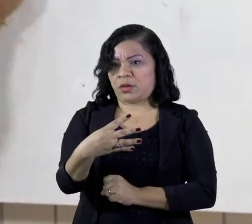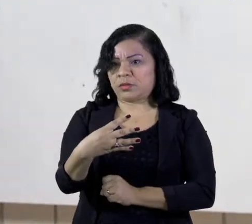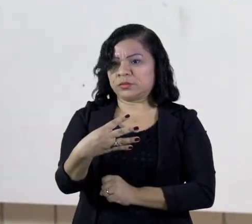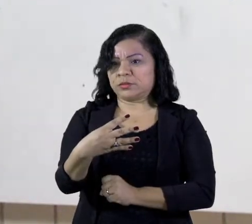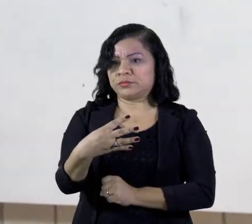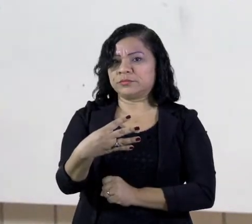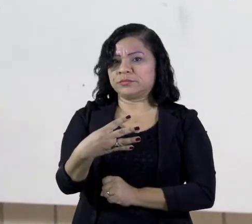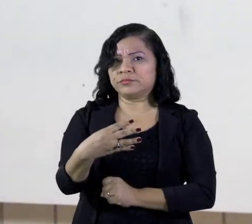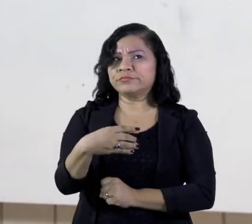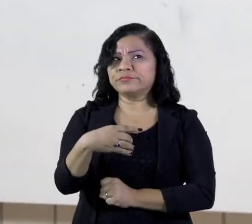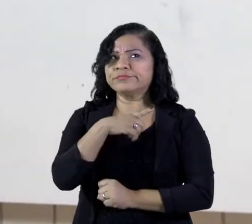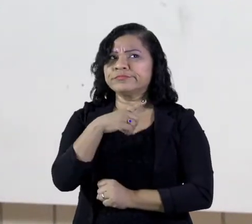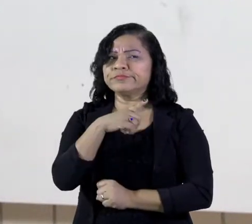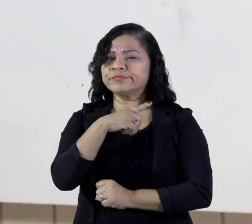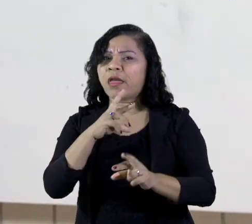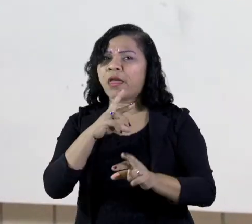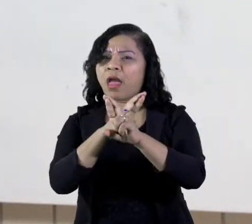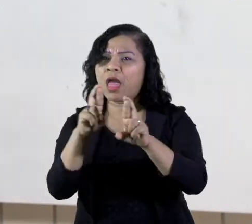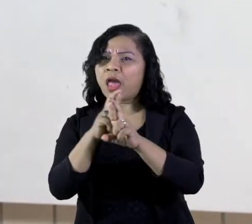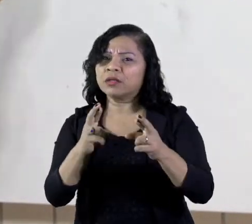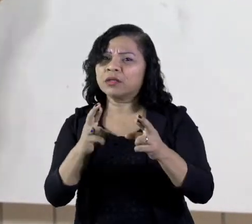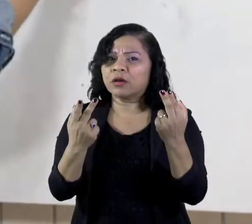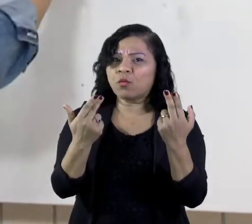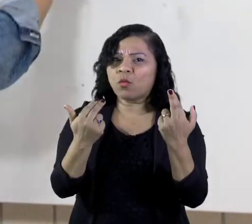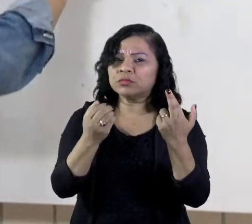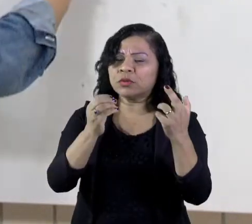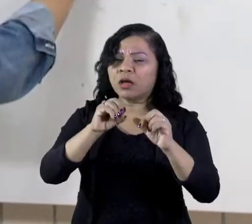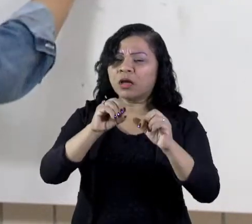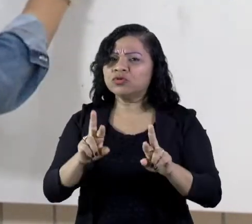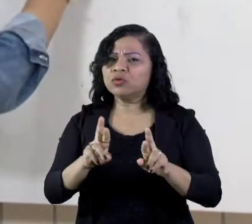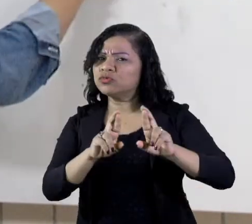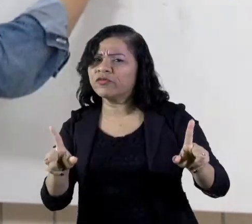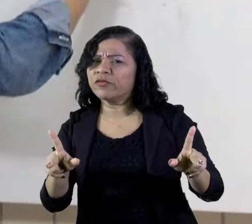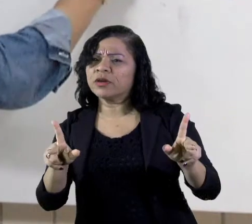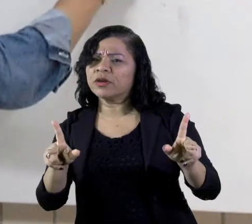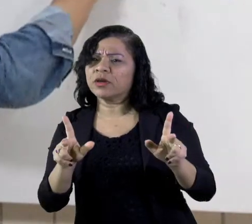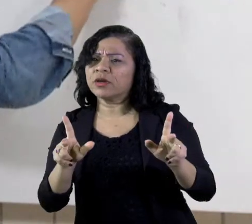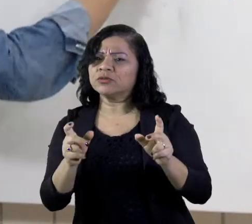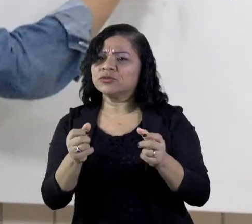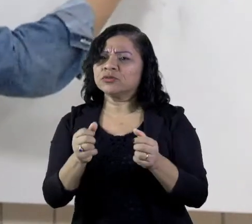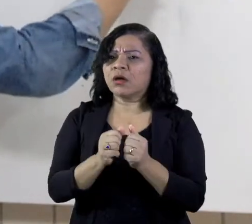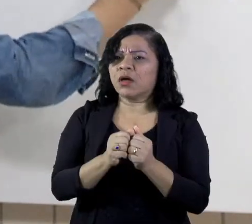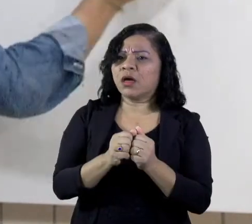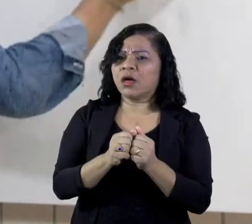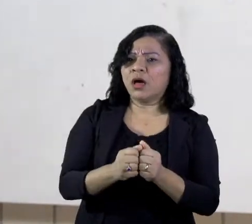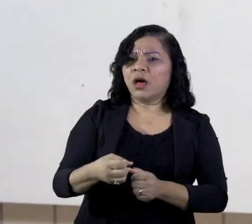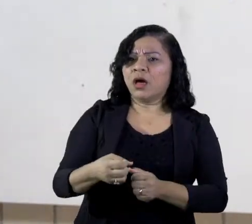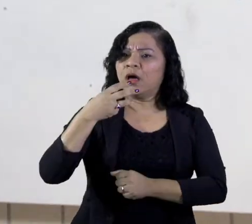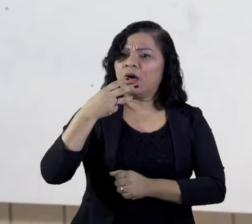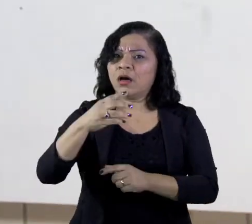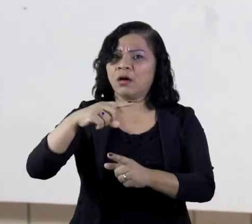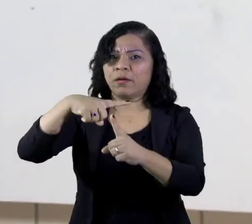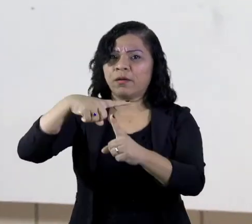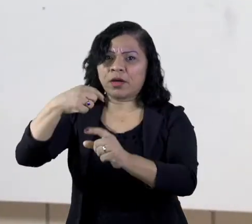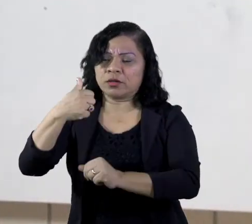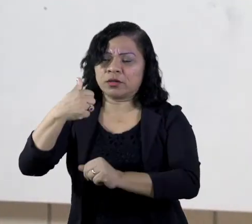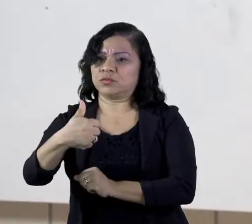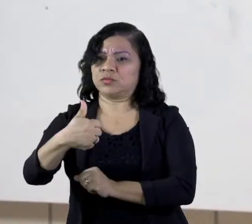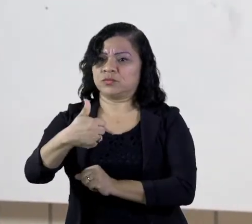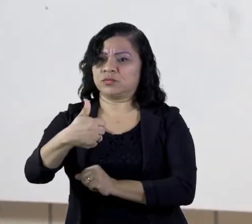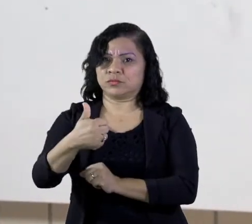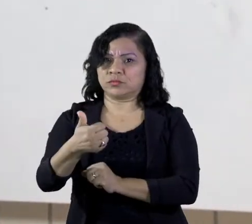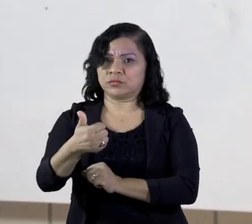uma relação de igualdade ou de diferença com 3 mais 1. 3 mais 1. Vamos fazer a